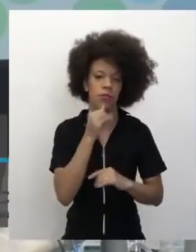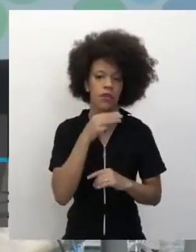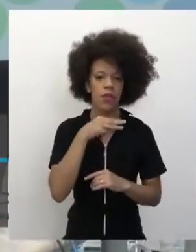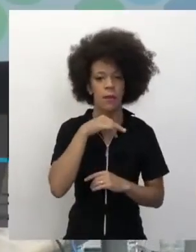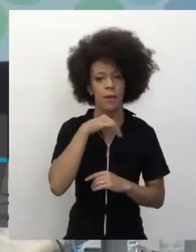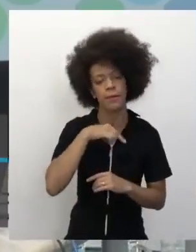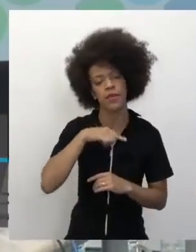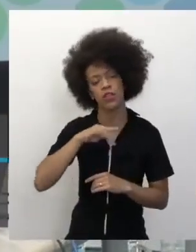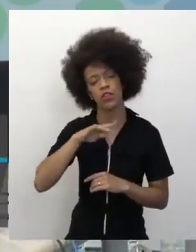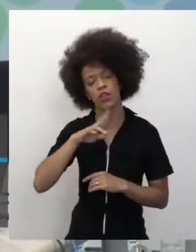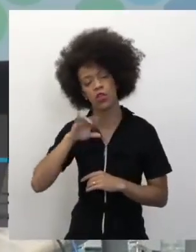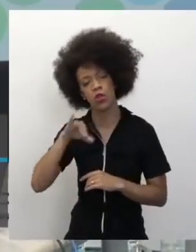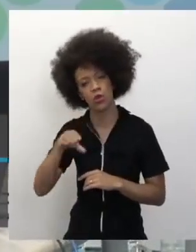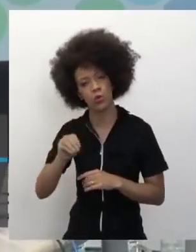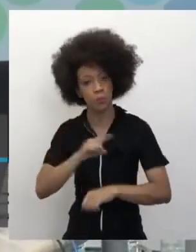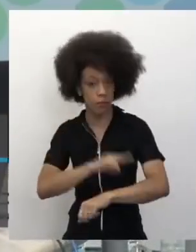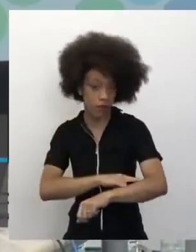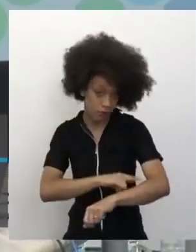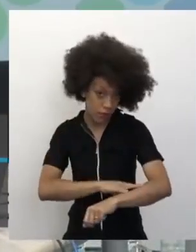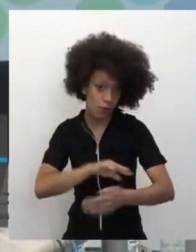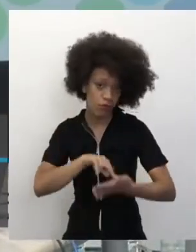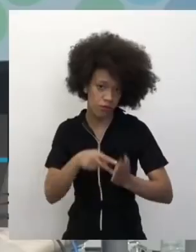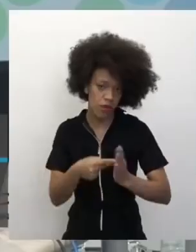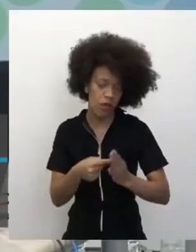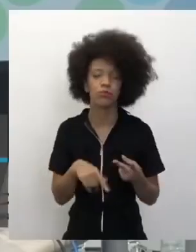mictório, né? A gente tem a palavra